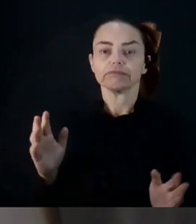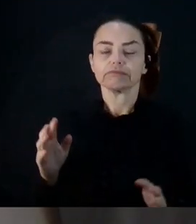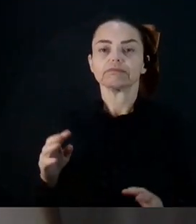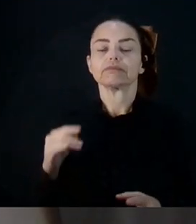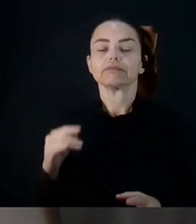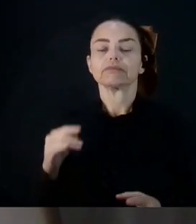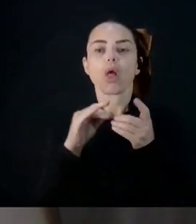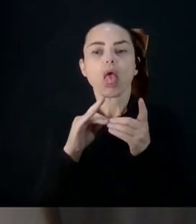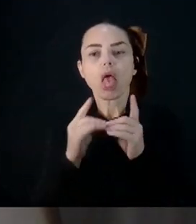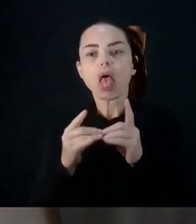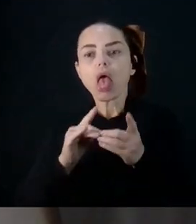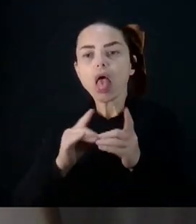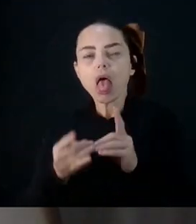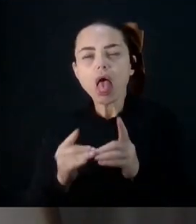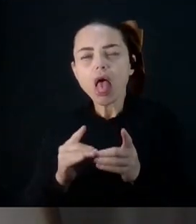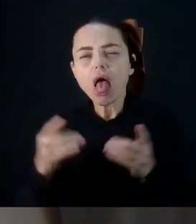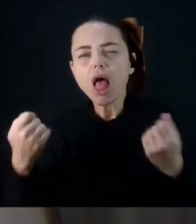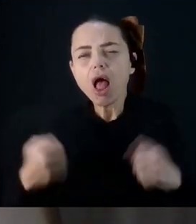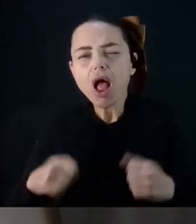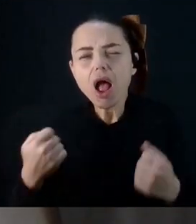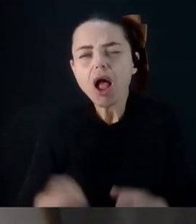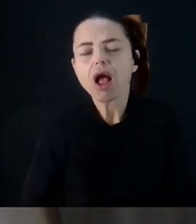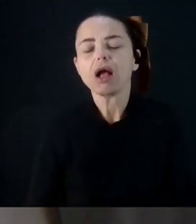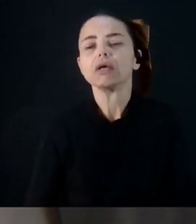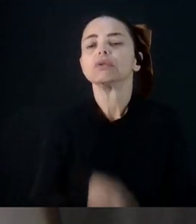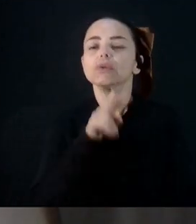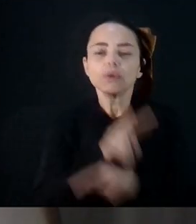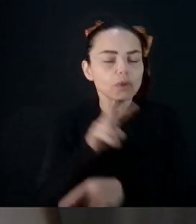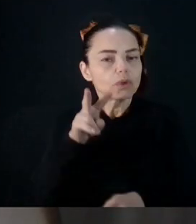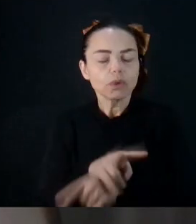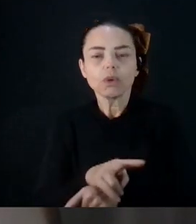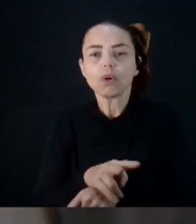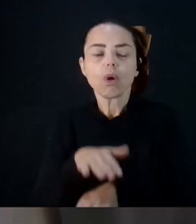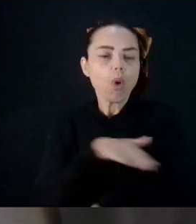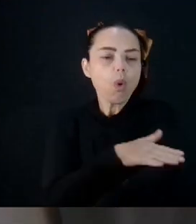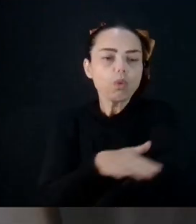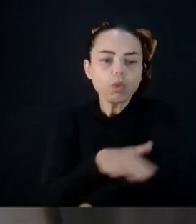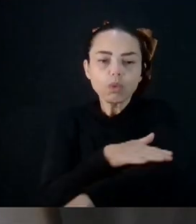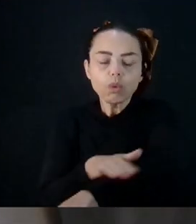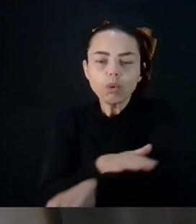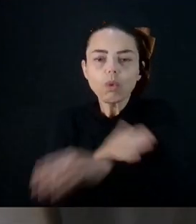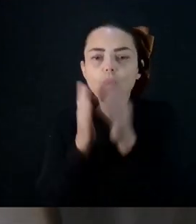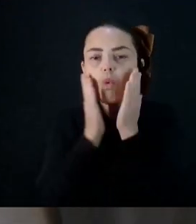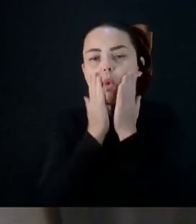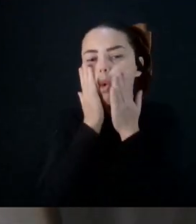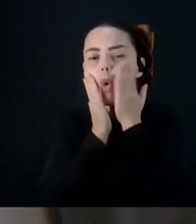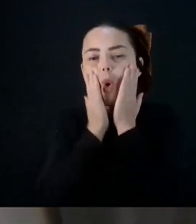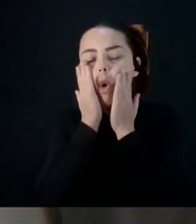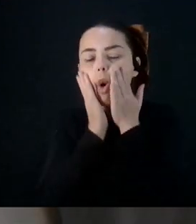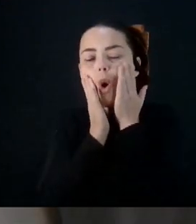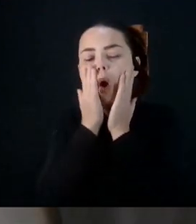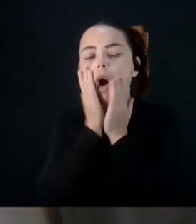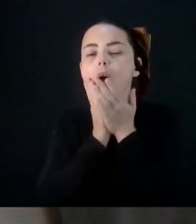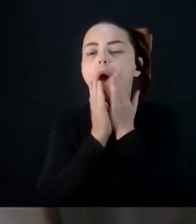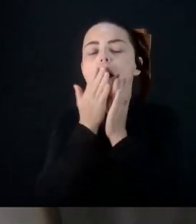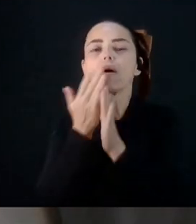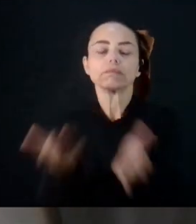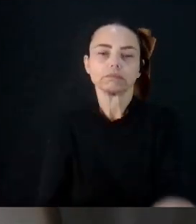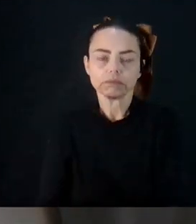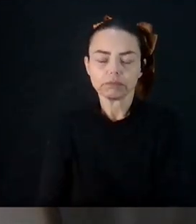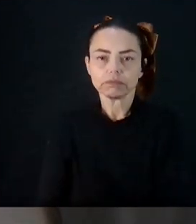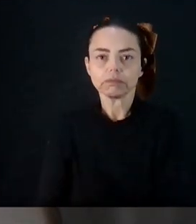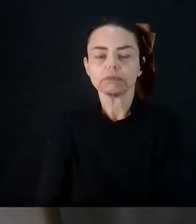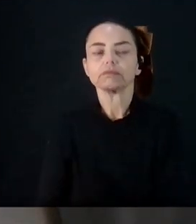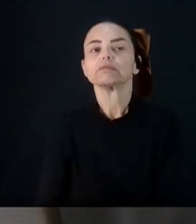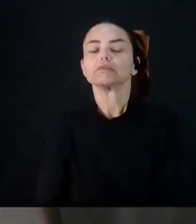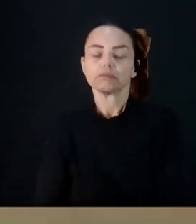aparecer a necessidade de cuidados com a pele. Sim. Então vai ter a hora certa. Tudo tem sua hora certa. Isso. Sim.